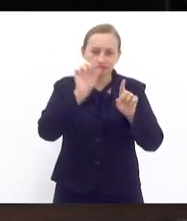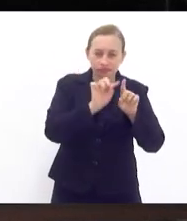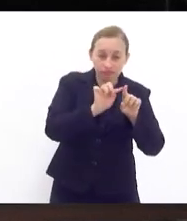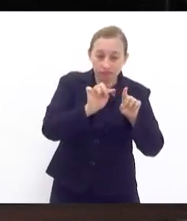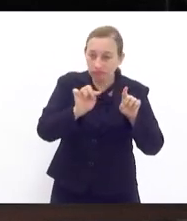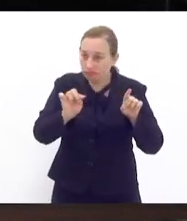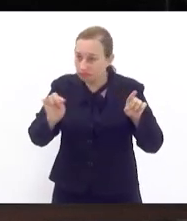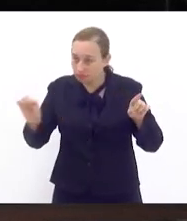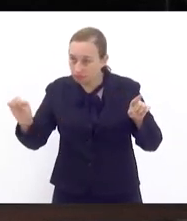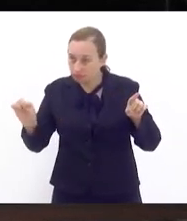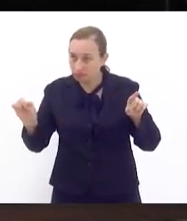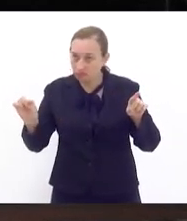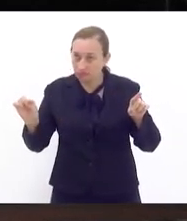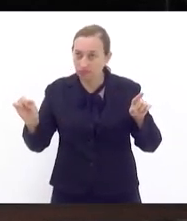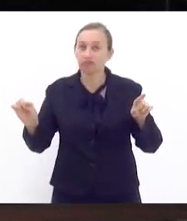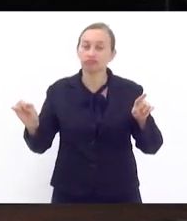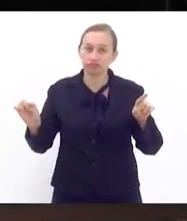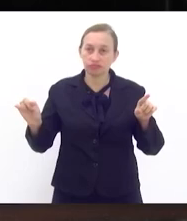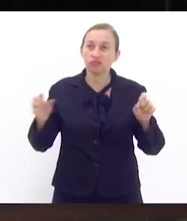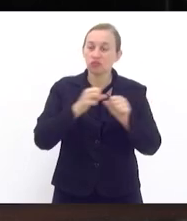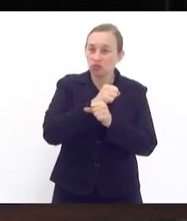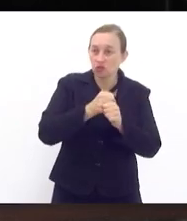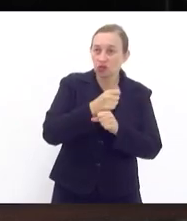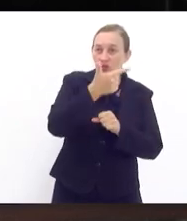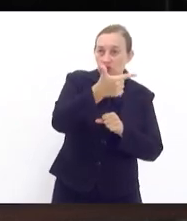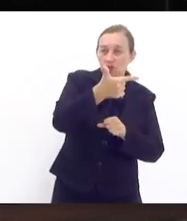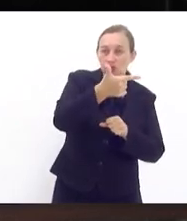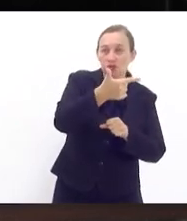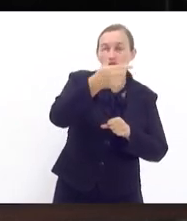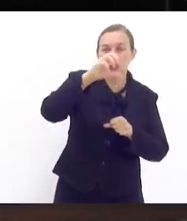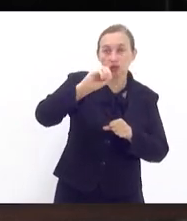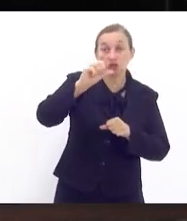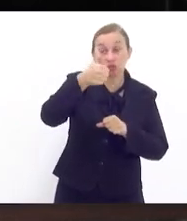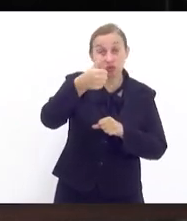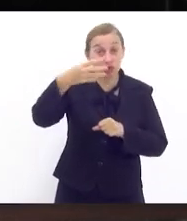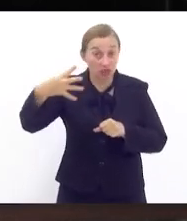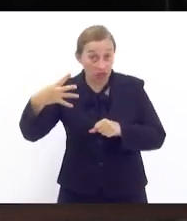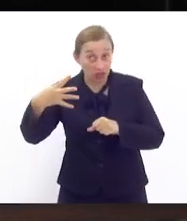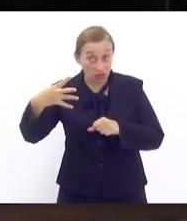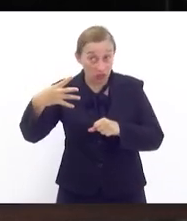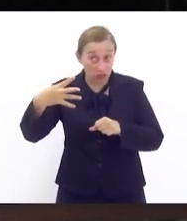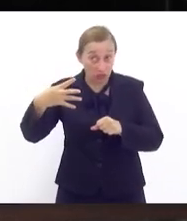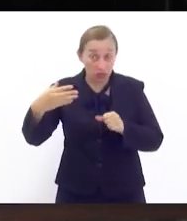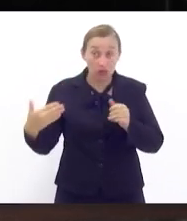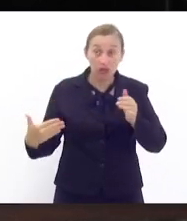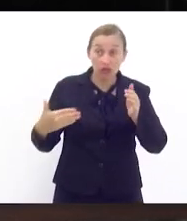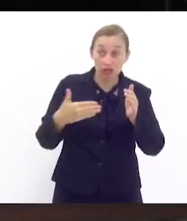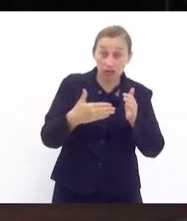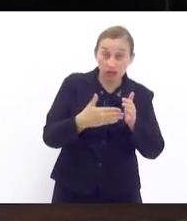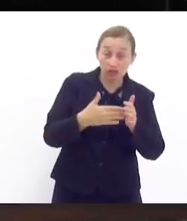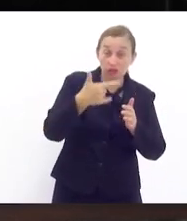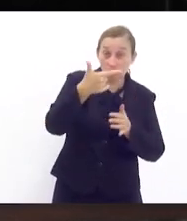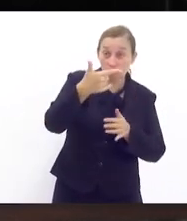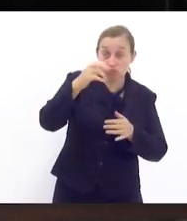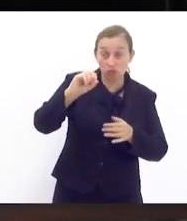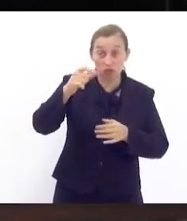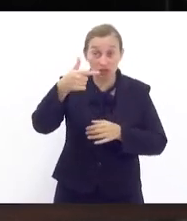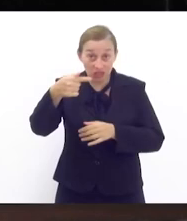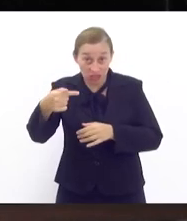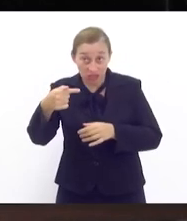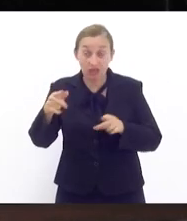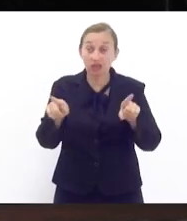esse marco histórico passa pelo ano de 2014 e tem o seu ápice no ano de 2017.